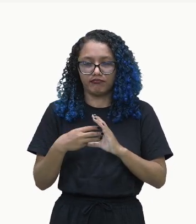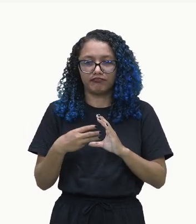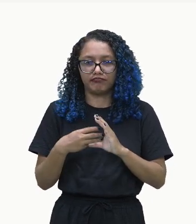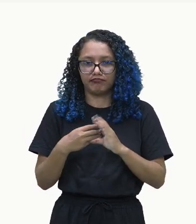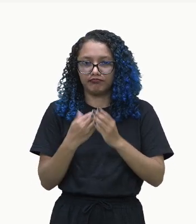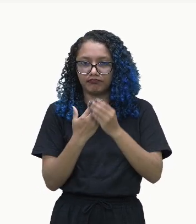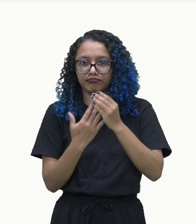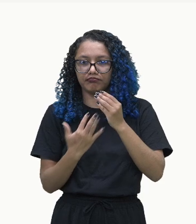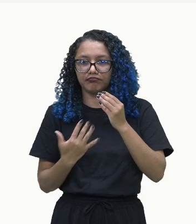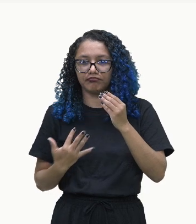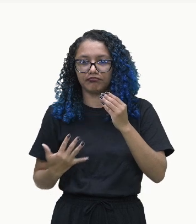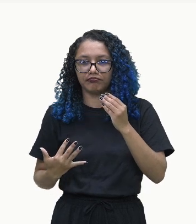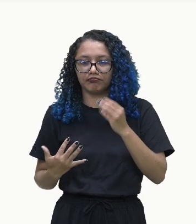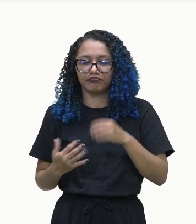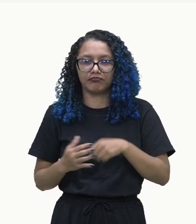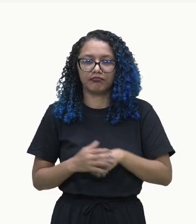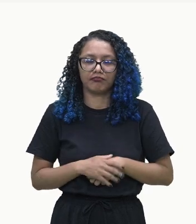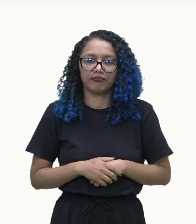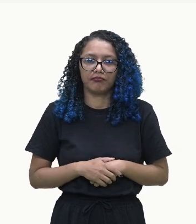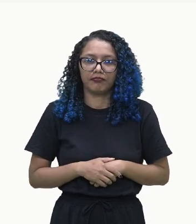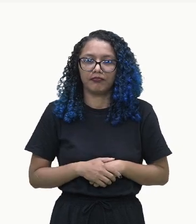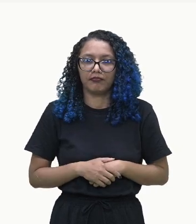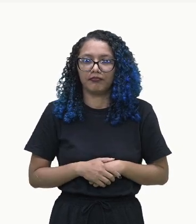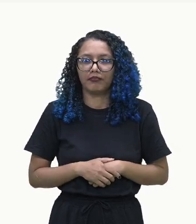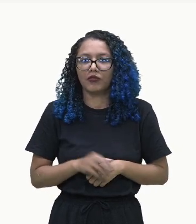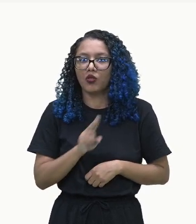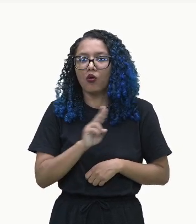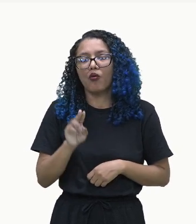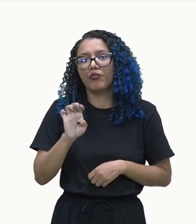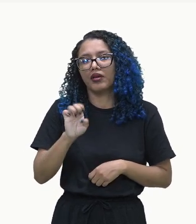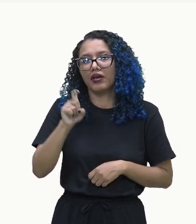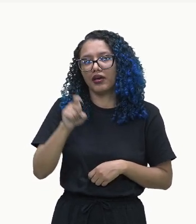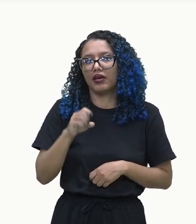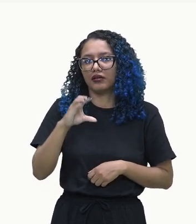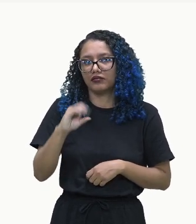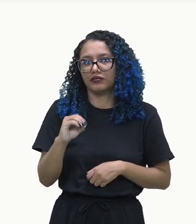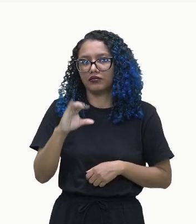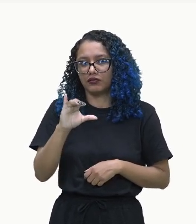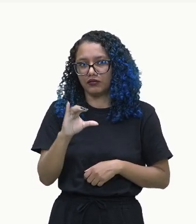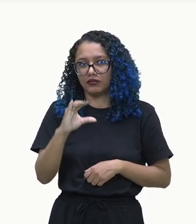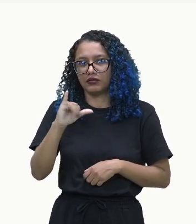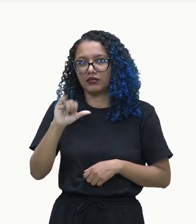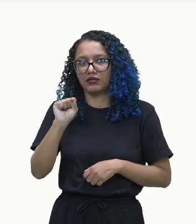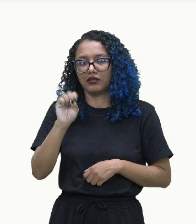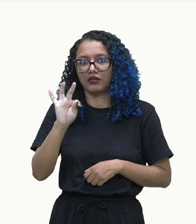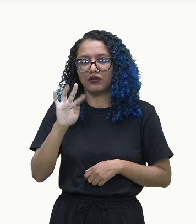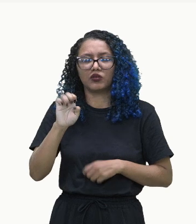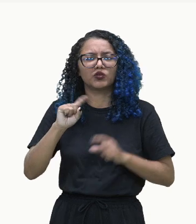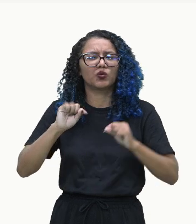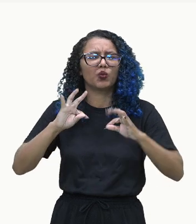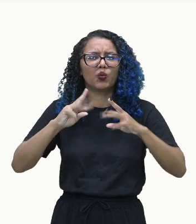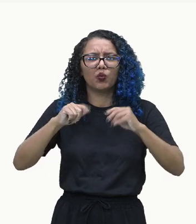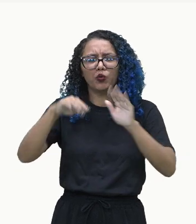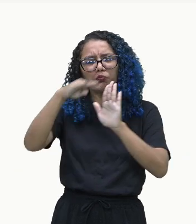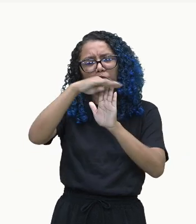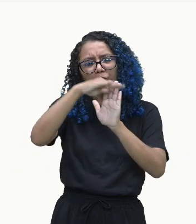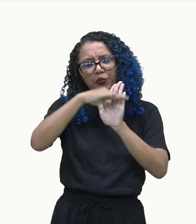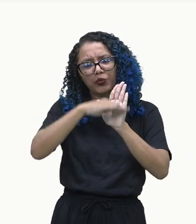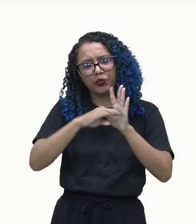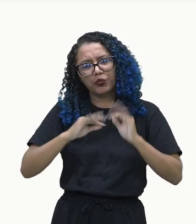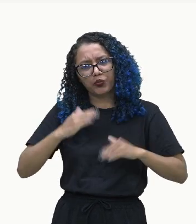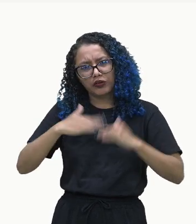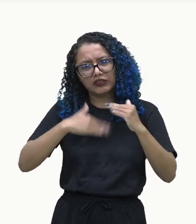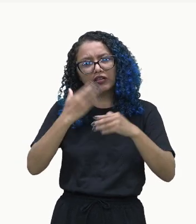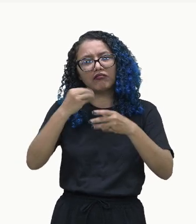exterior da célula, tá? Exocitose. Então, todos esses processos estão ocorrendo nas